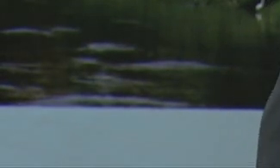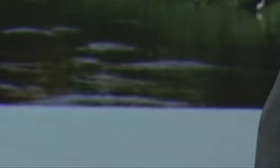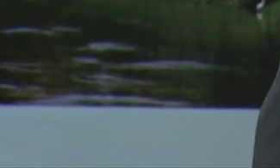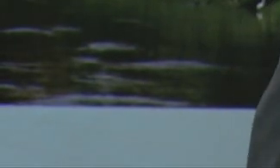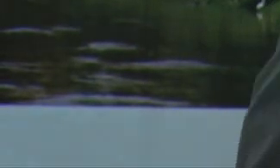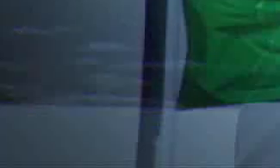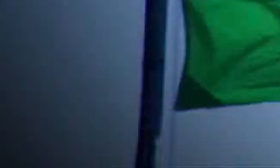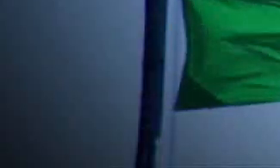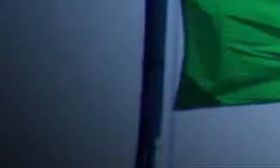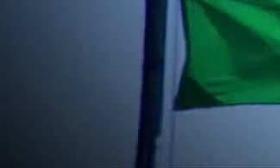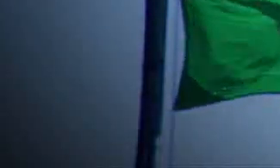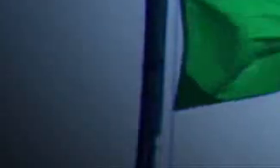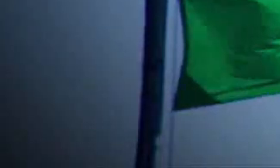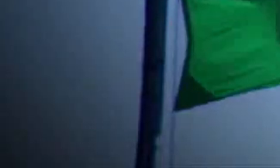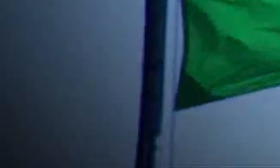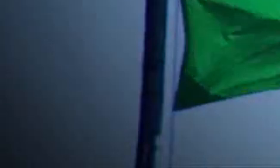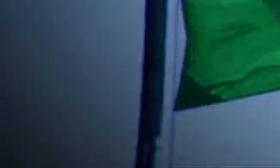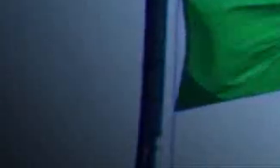hino nacional.